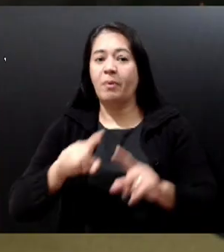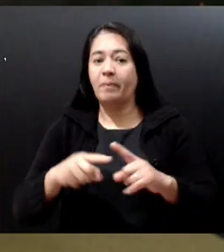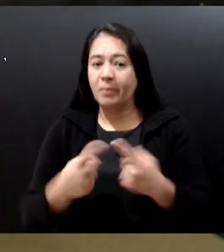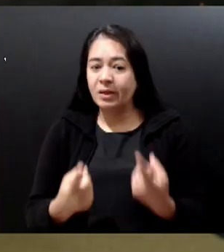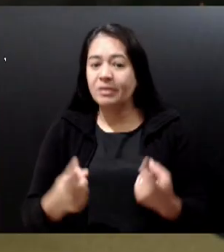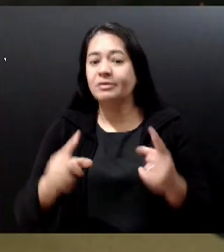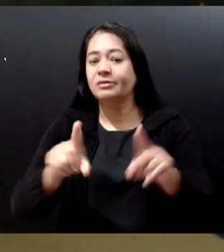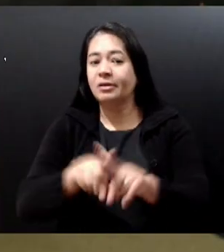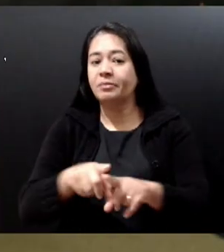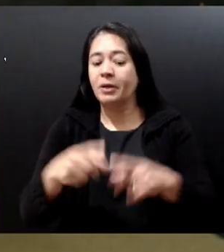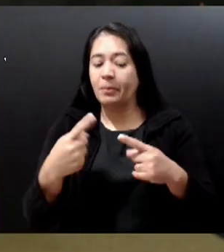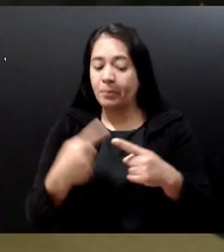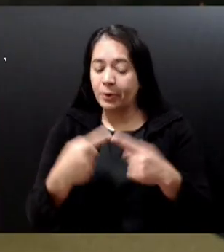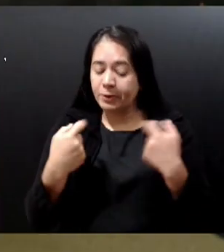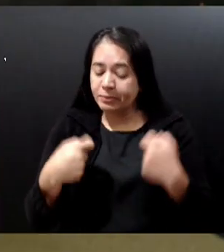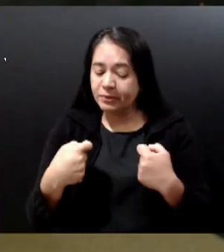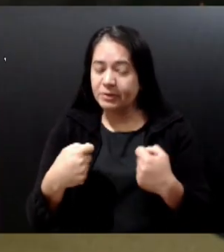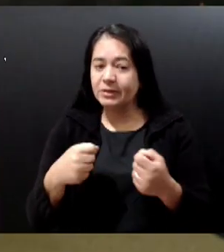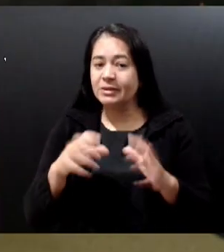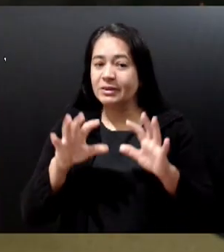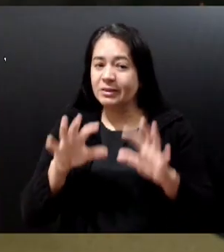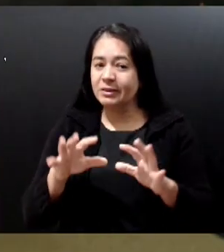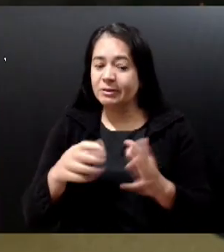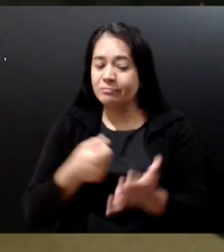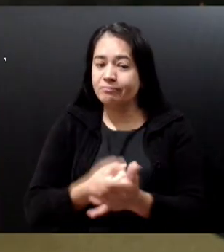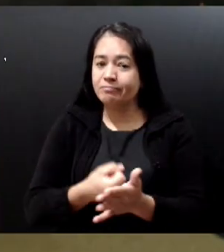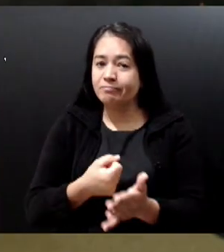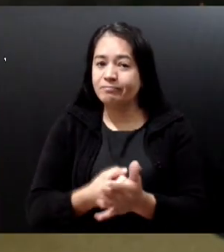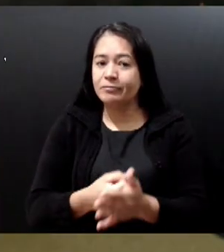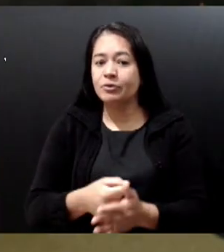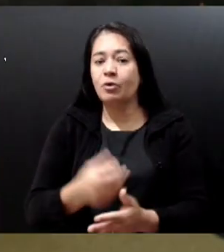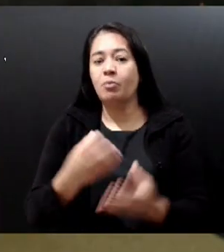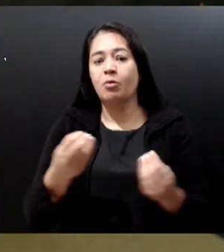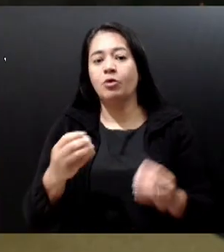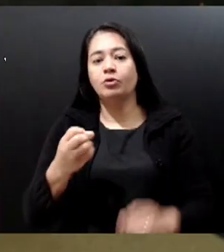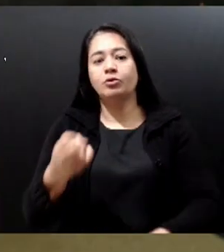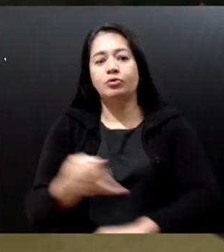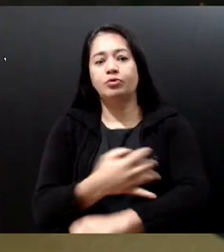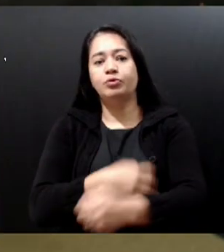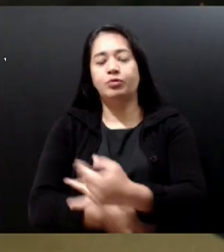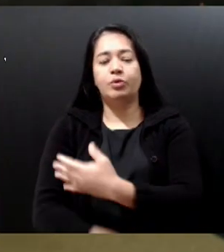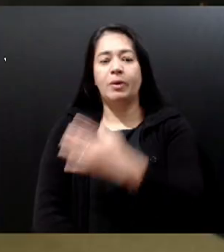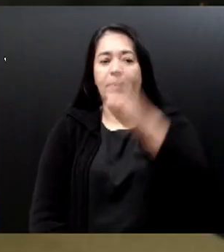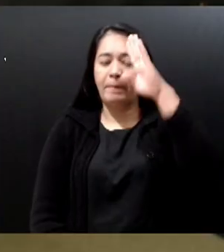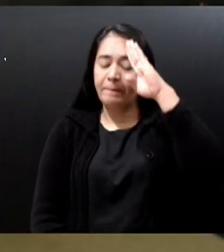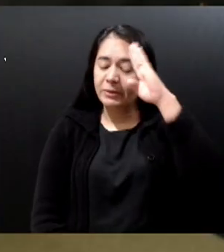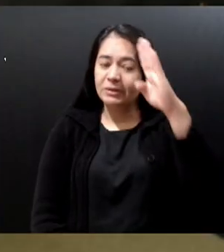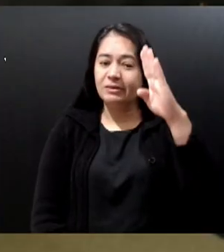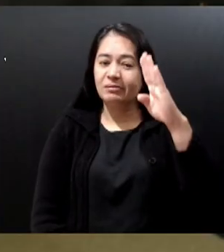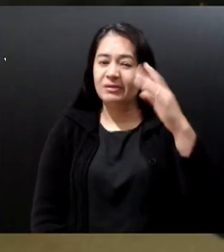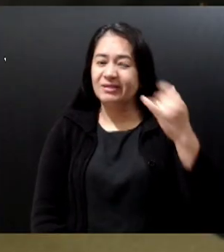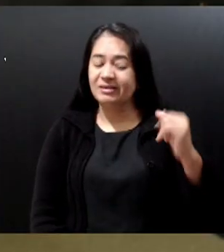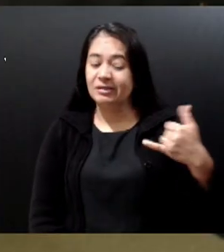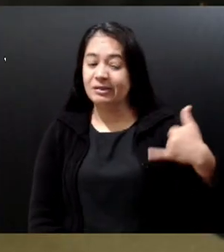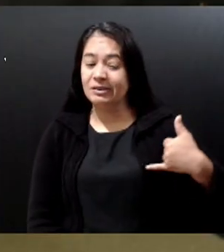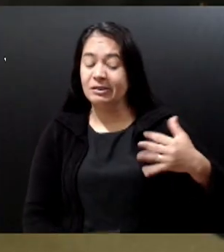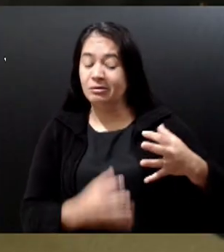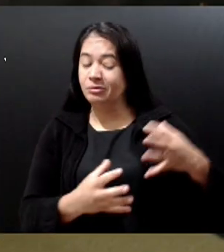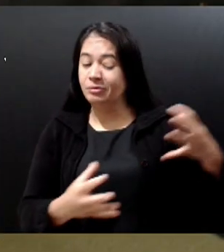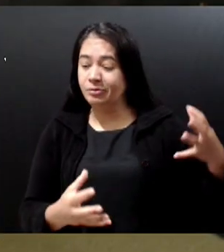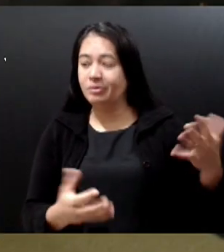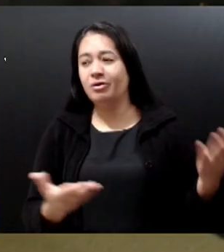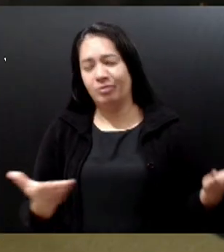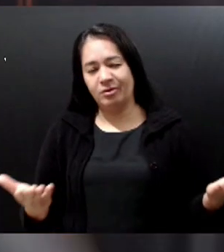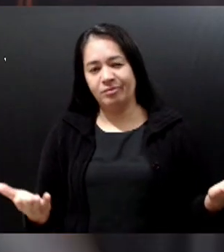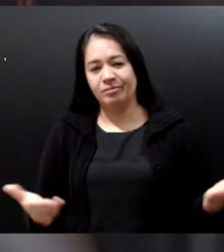exige muito emocionalmente, principalmente quando eles já estão numa idade mais avançada, não é?